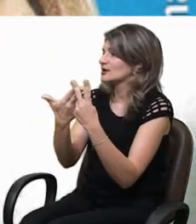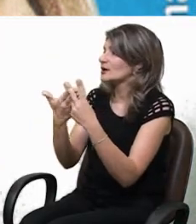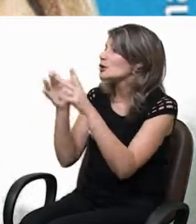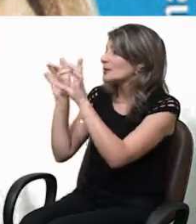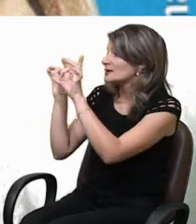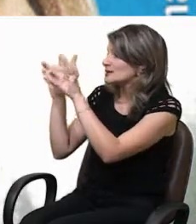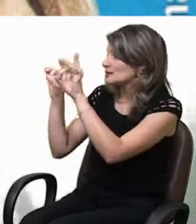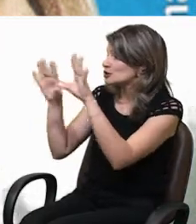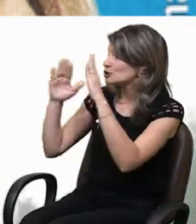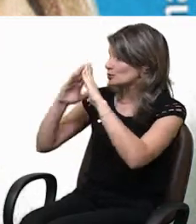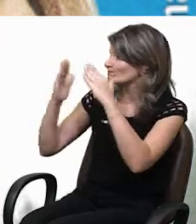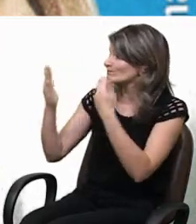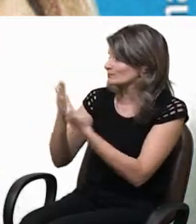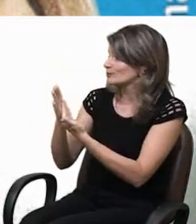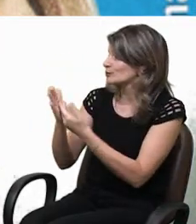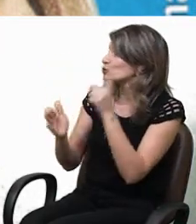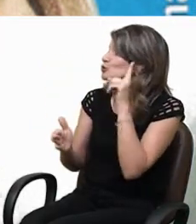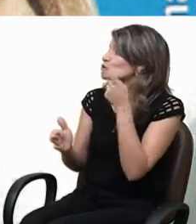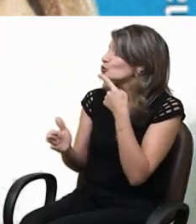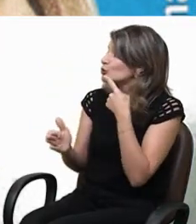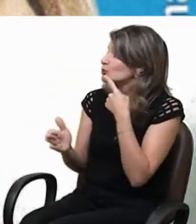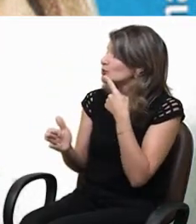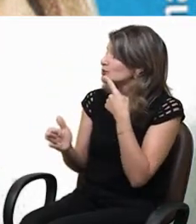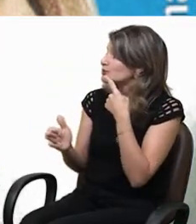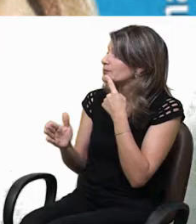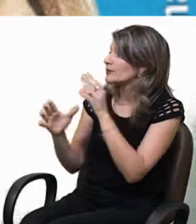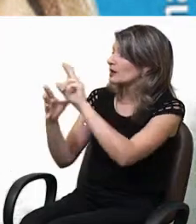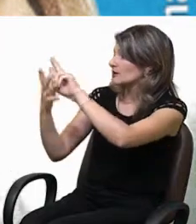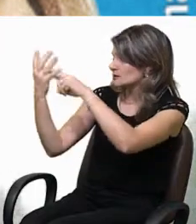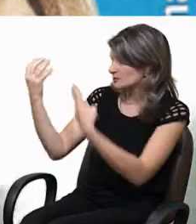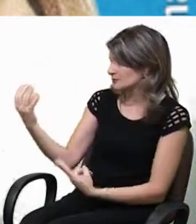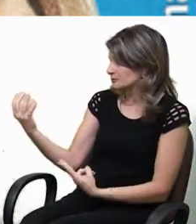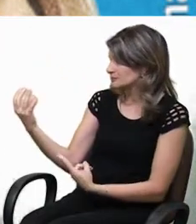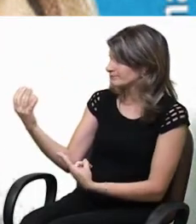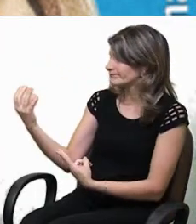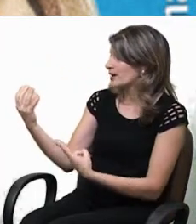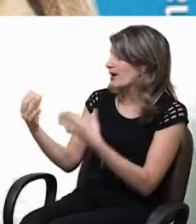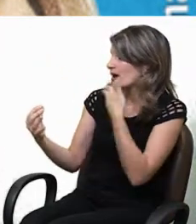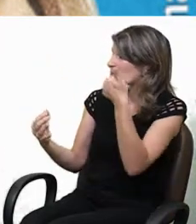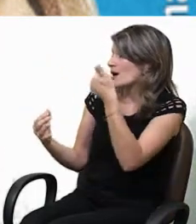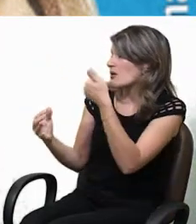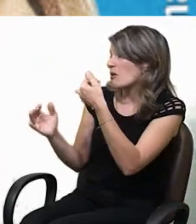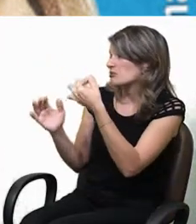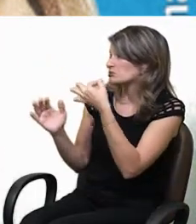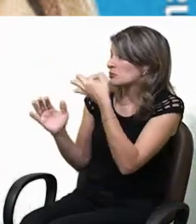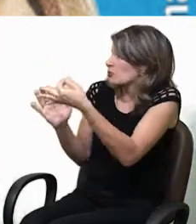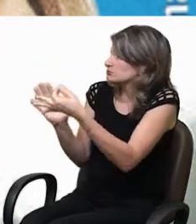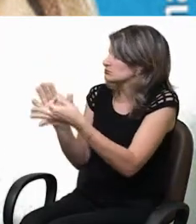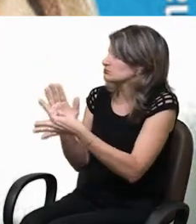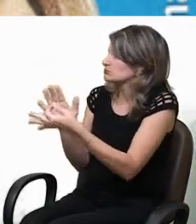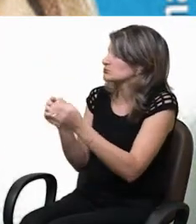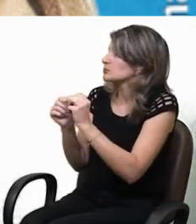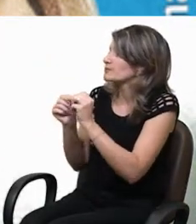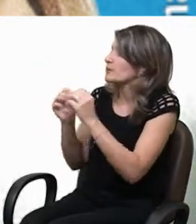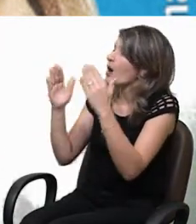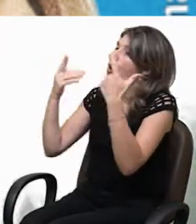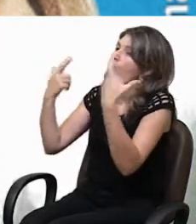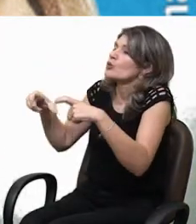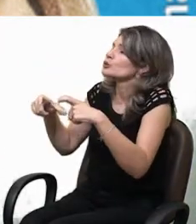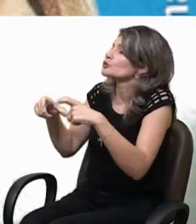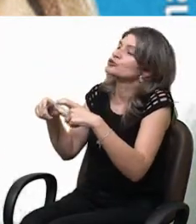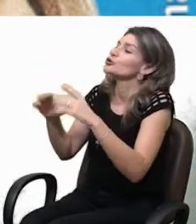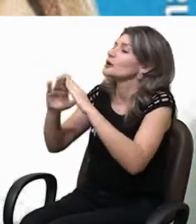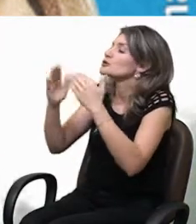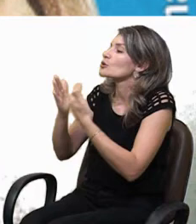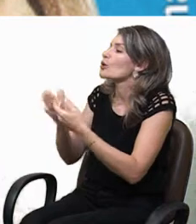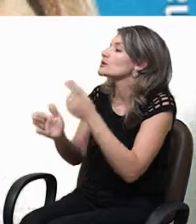sociedade. E tem outra linha que acredita que uma escola especial para surdo, que